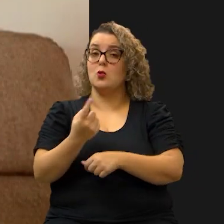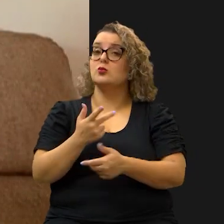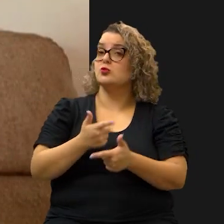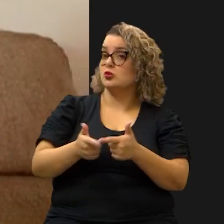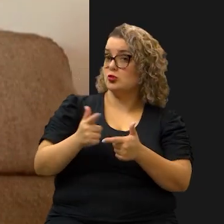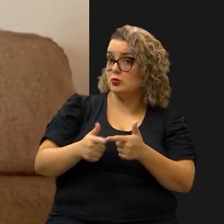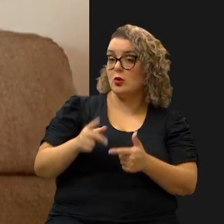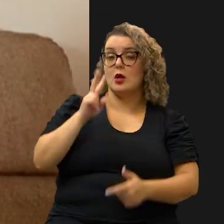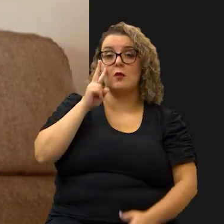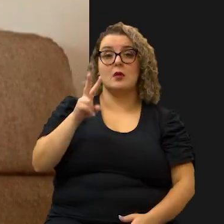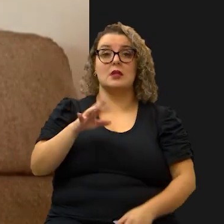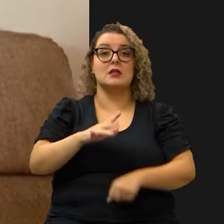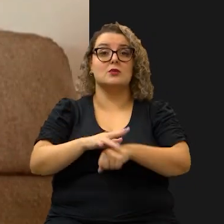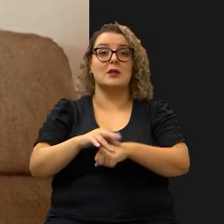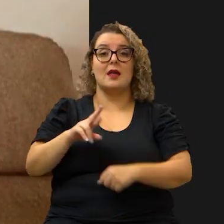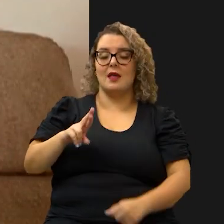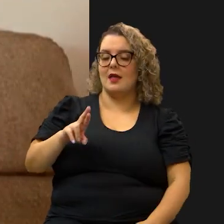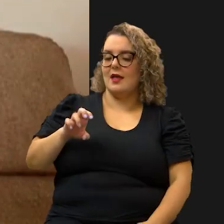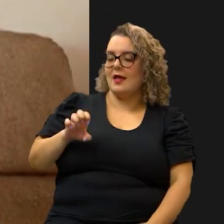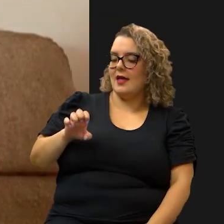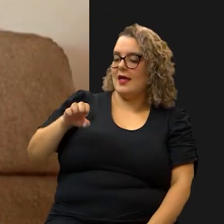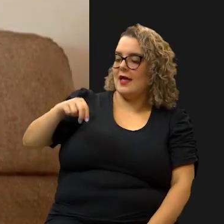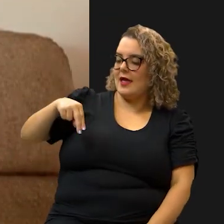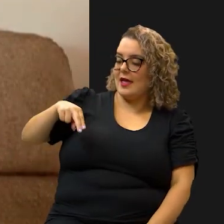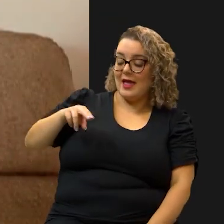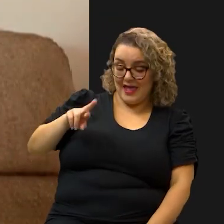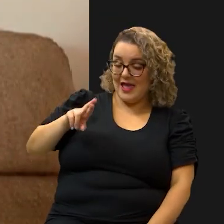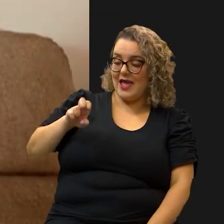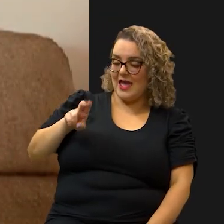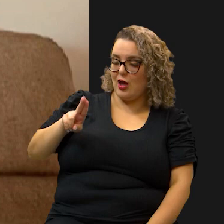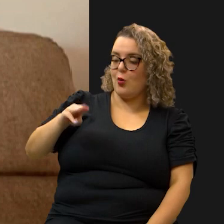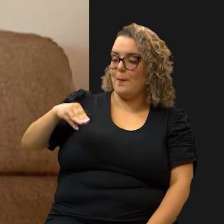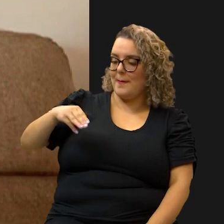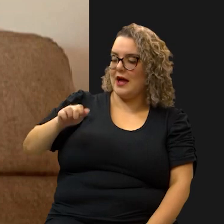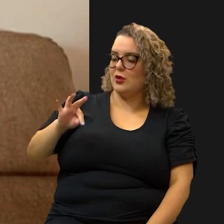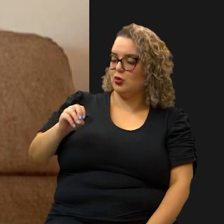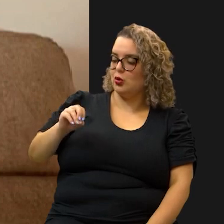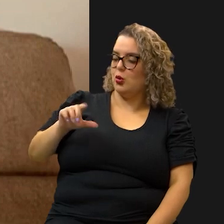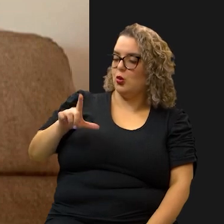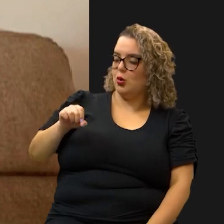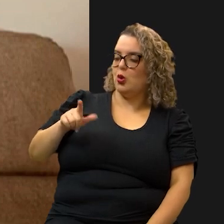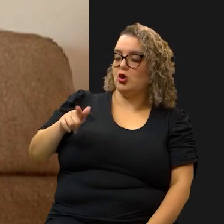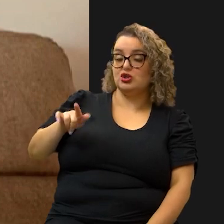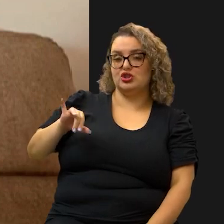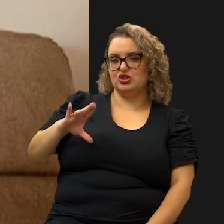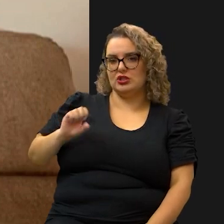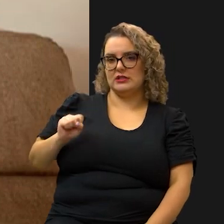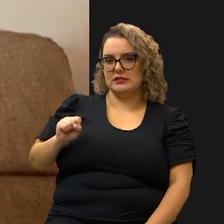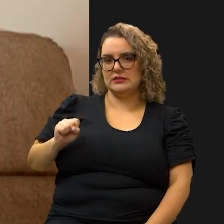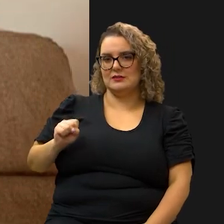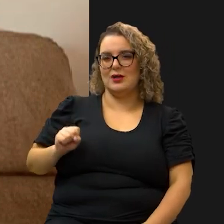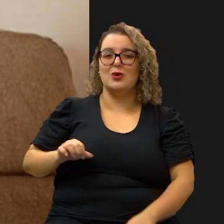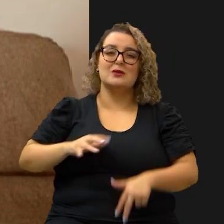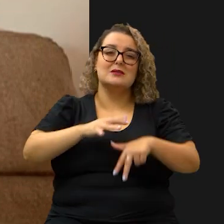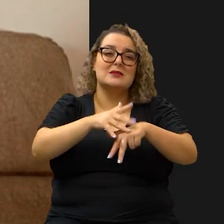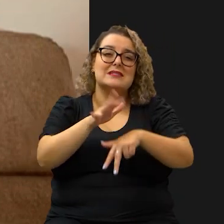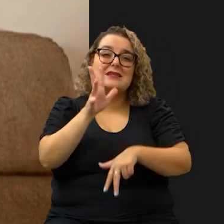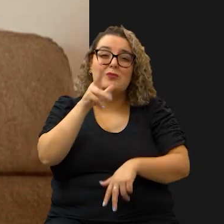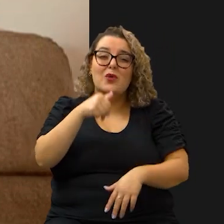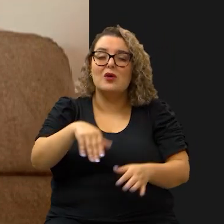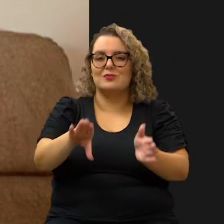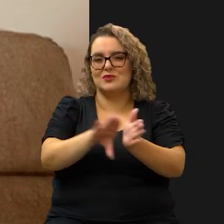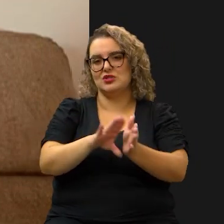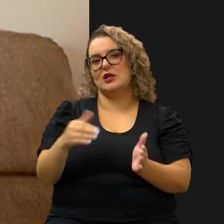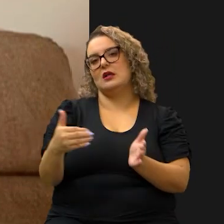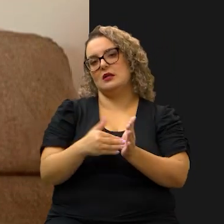dos problemas que a gente vê nas doenças reumatológicas é que geralmente os pacientes eles demoram bastante